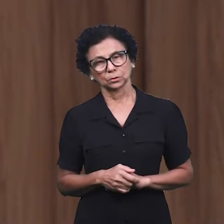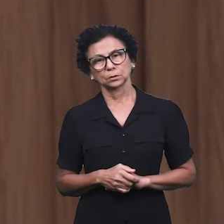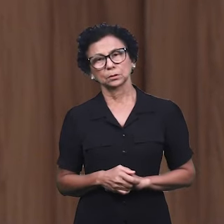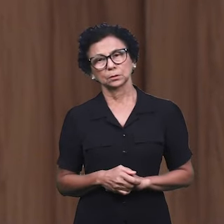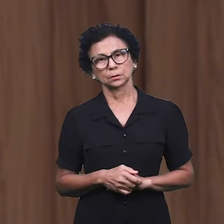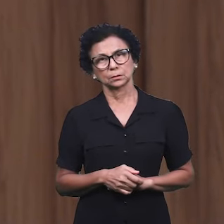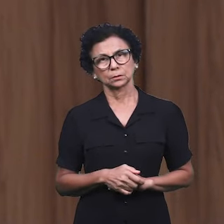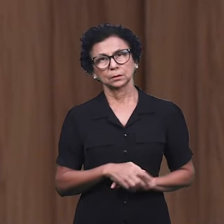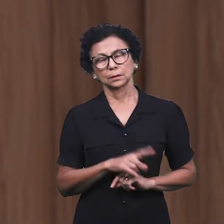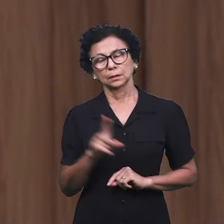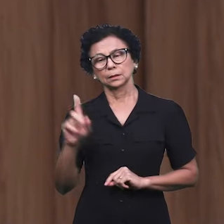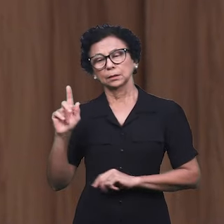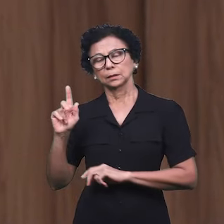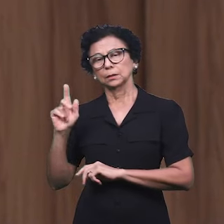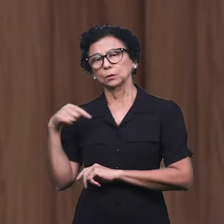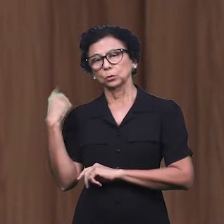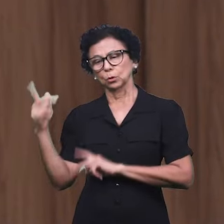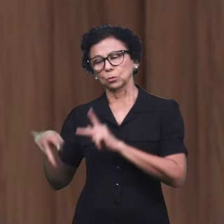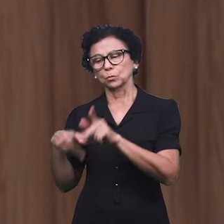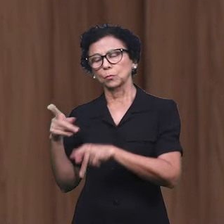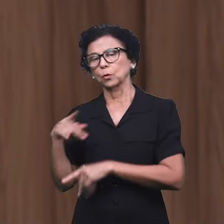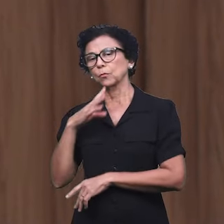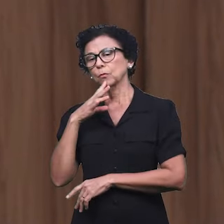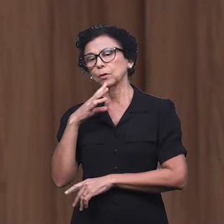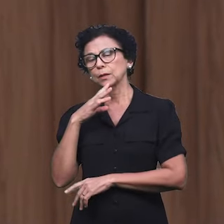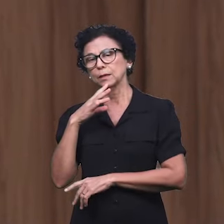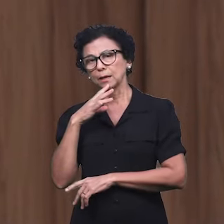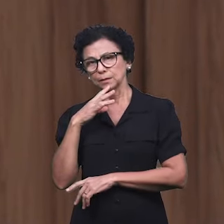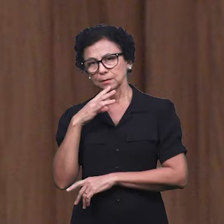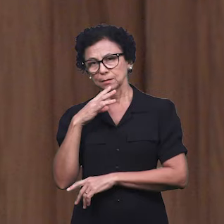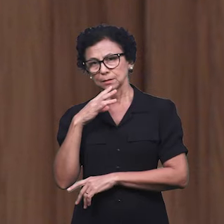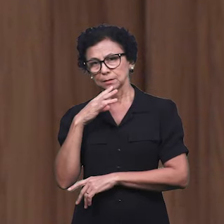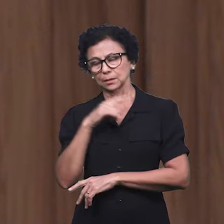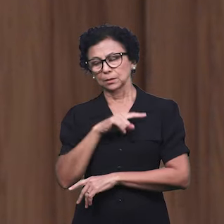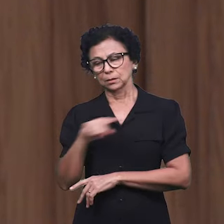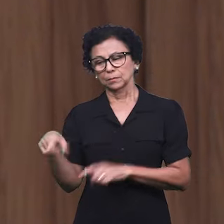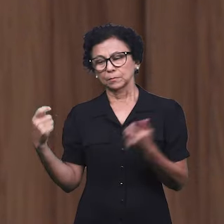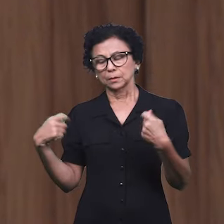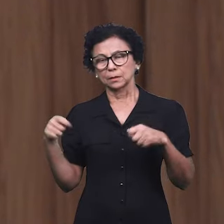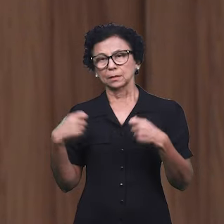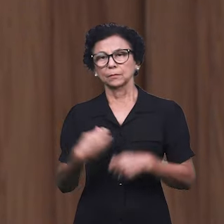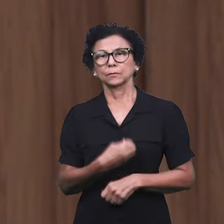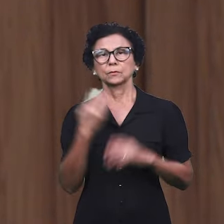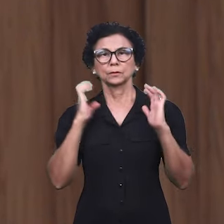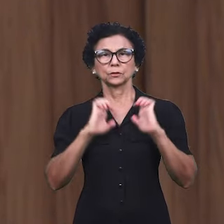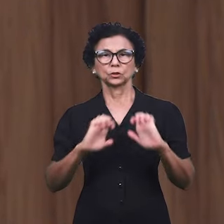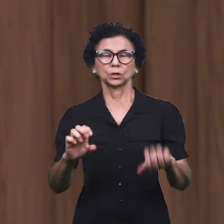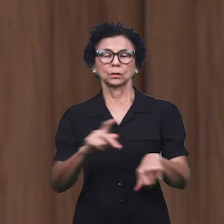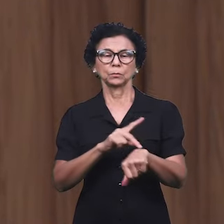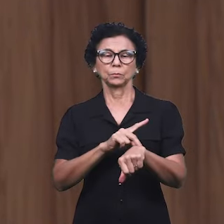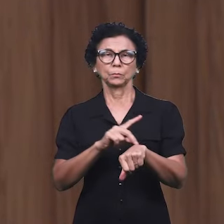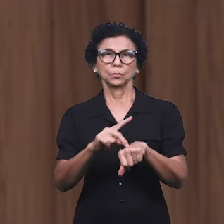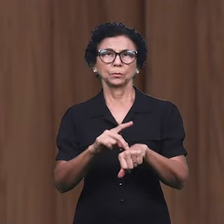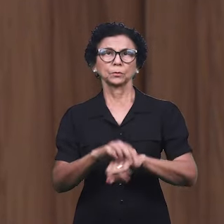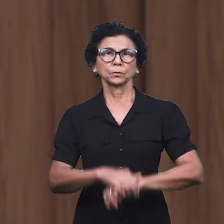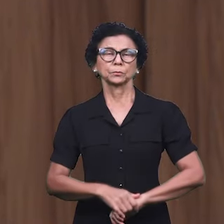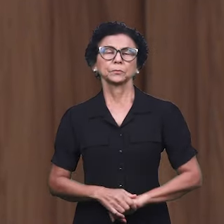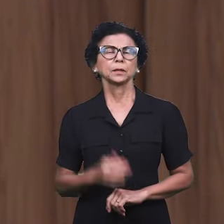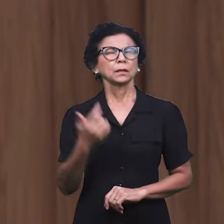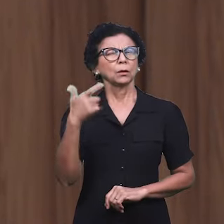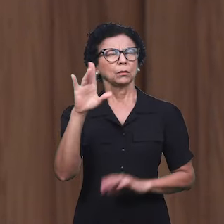igrejas, para que possamos viver o Evangelho genuíno. Há mais comentários a serem feitos sobre o assunto,